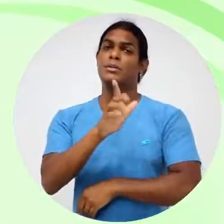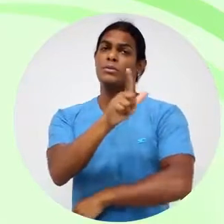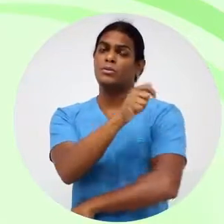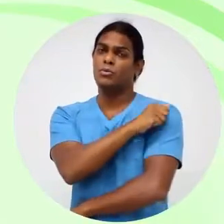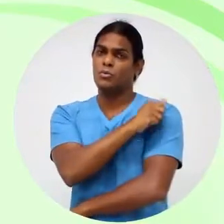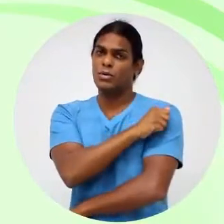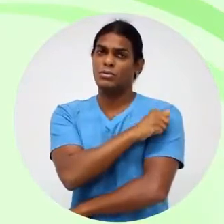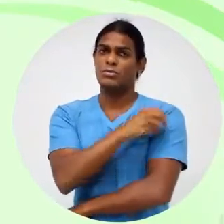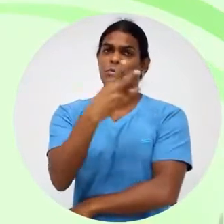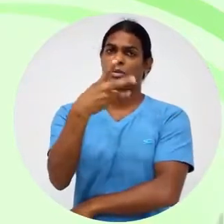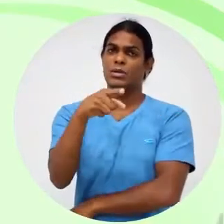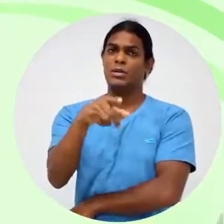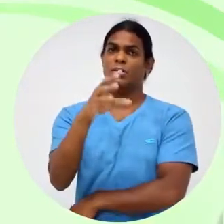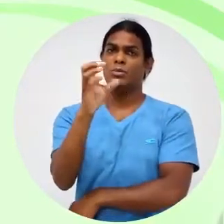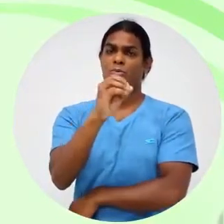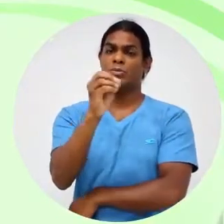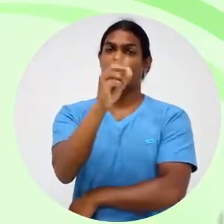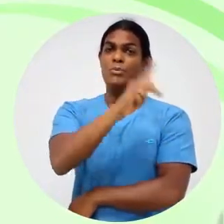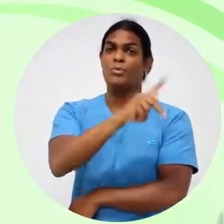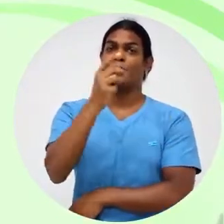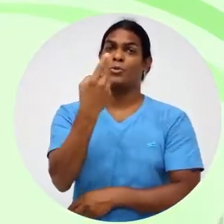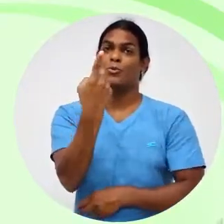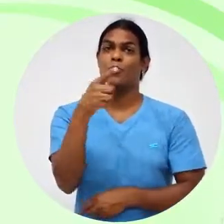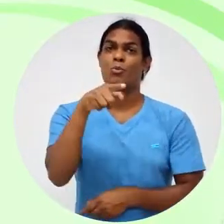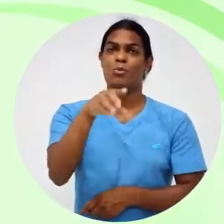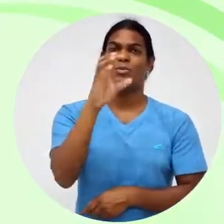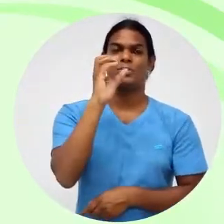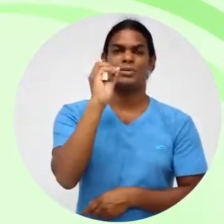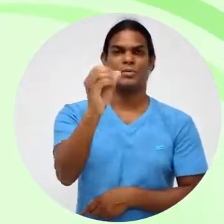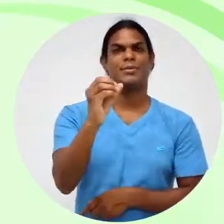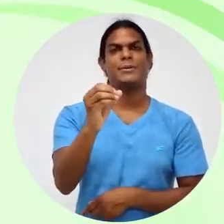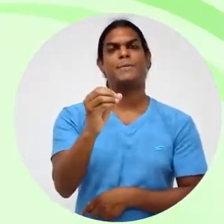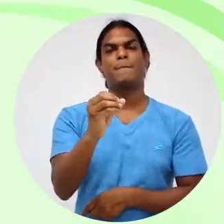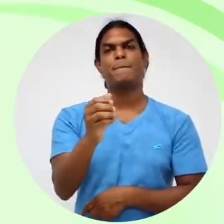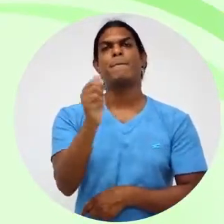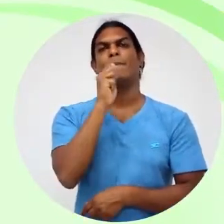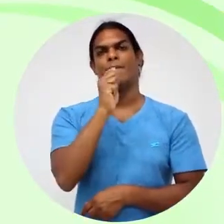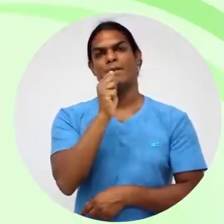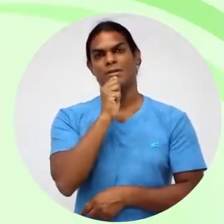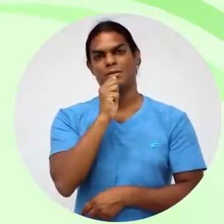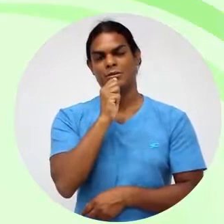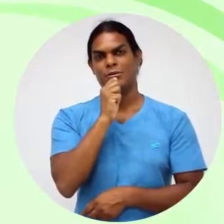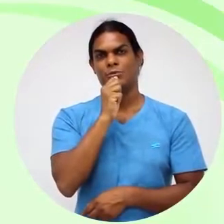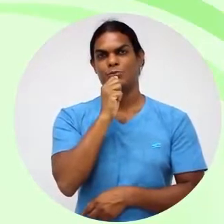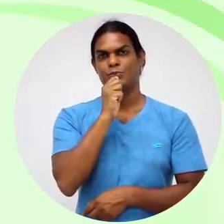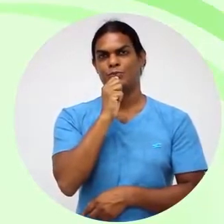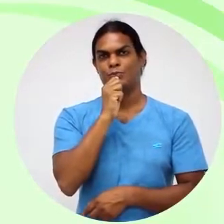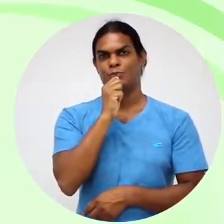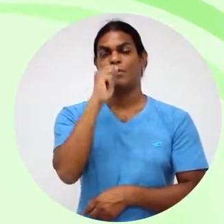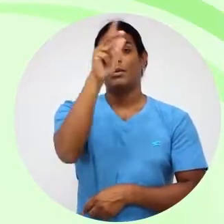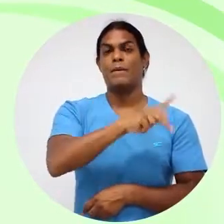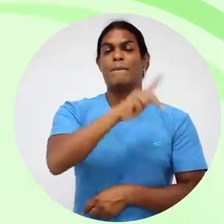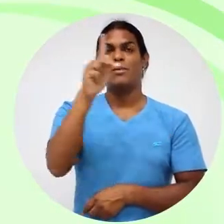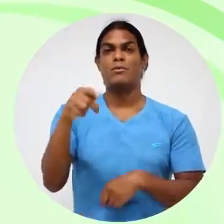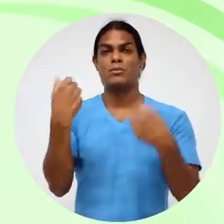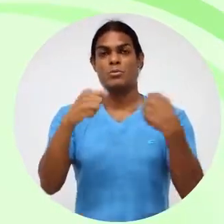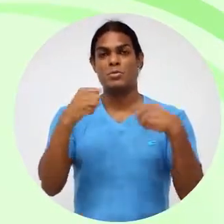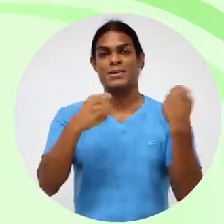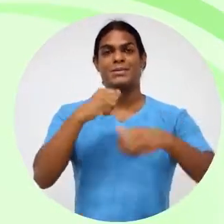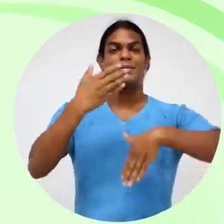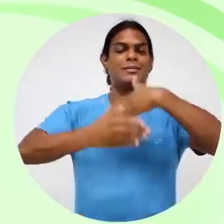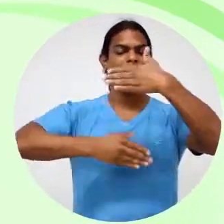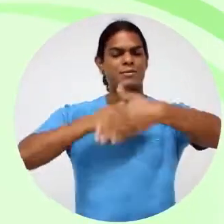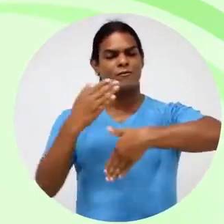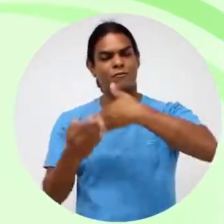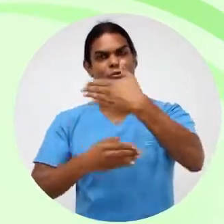3.0 e o professor, em sua maioria, continua no patamar de 1.0, o professor vai ter que se engajar